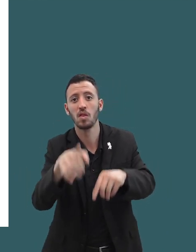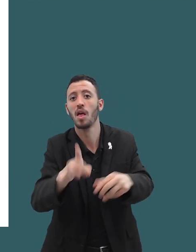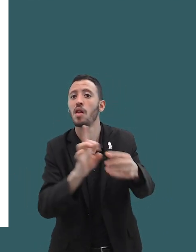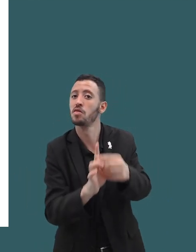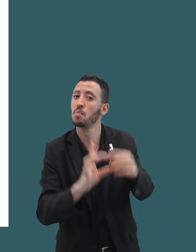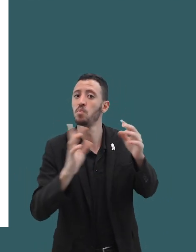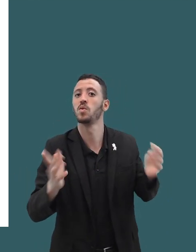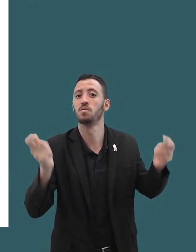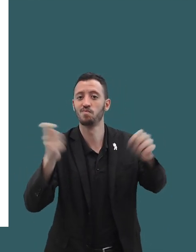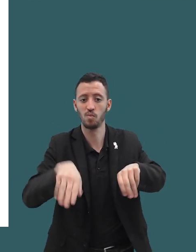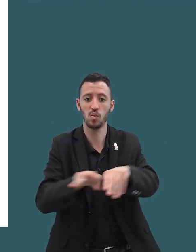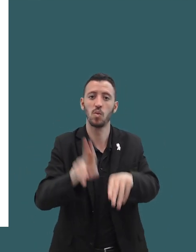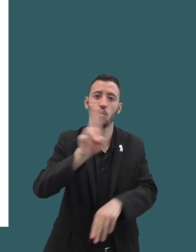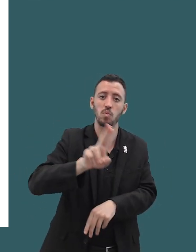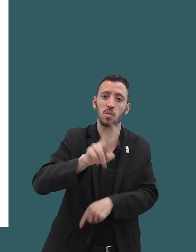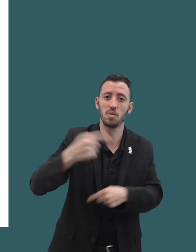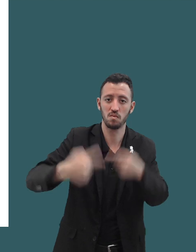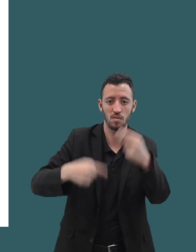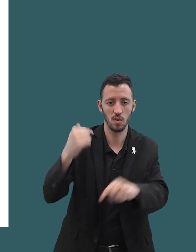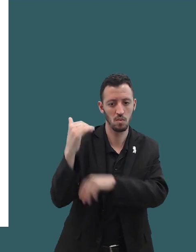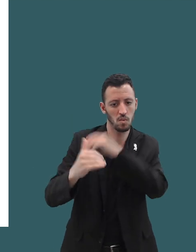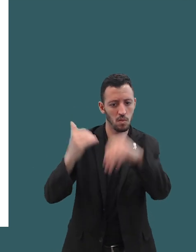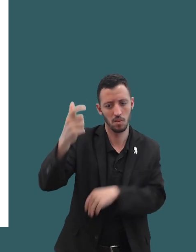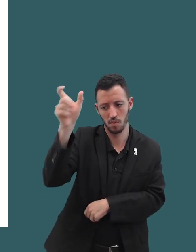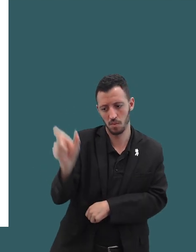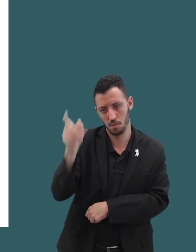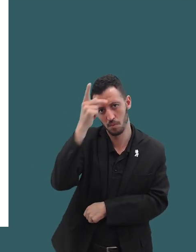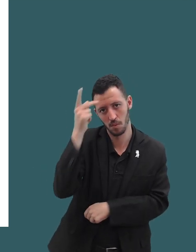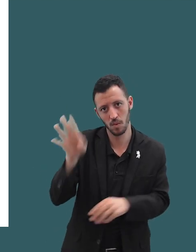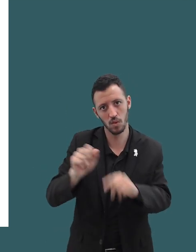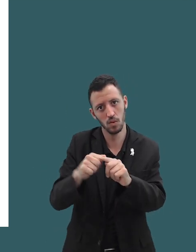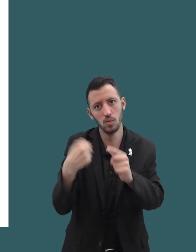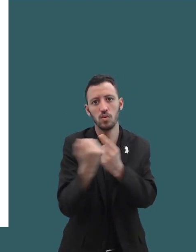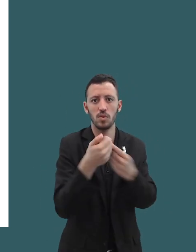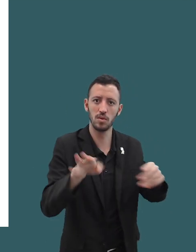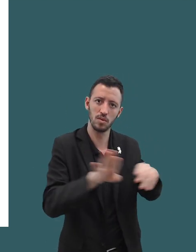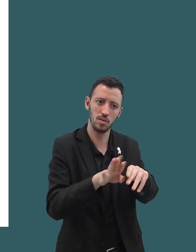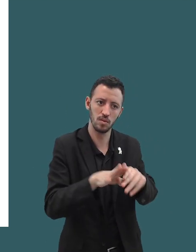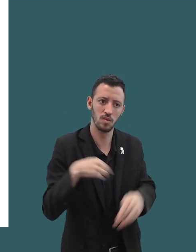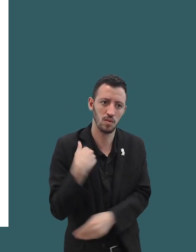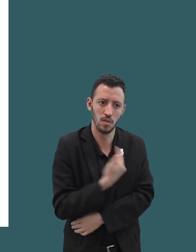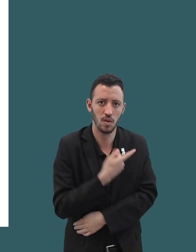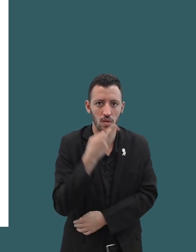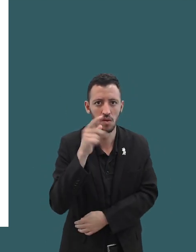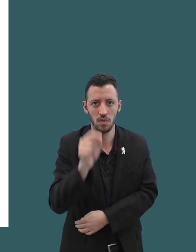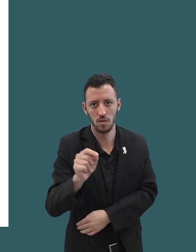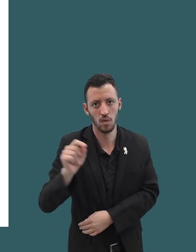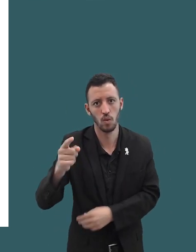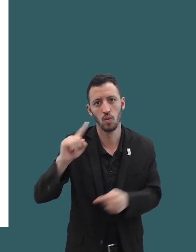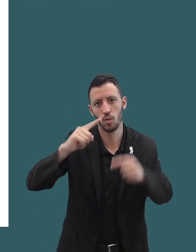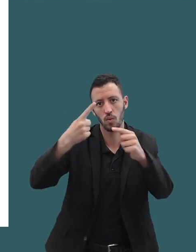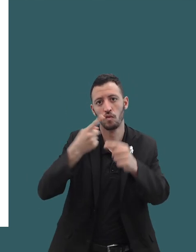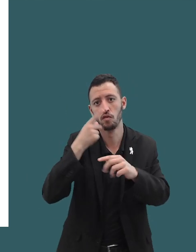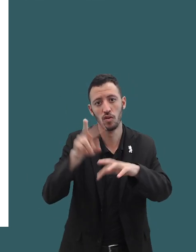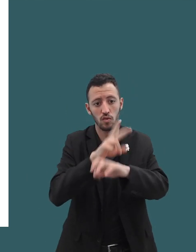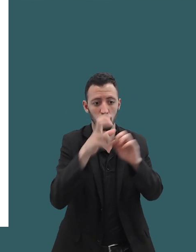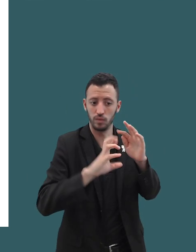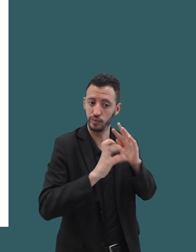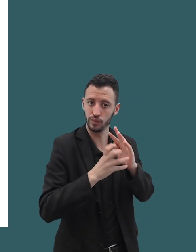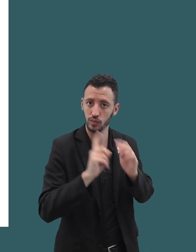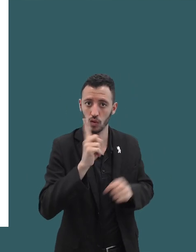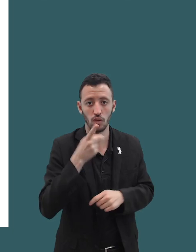democracia e uso político para o desenvolvimento pessoal e social. Obviamente, eu não estou falando uso partidário, eu estou falando no sentido